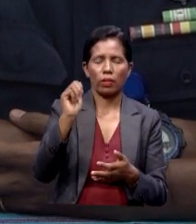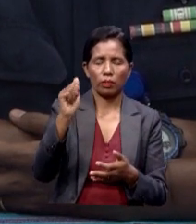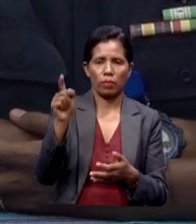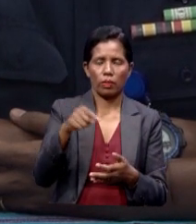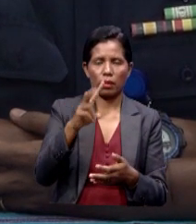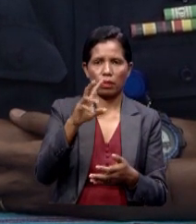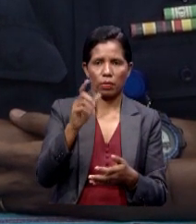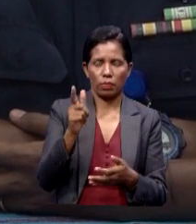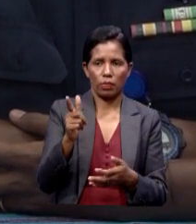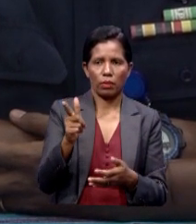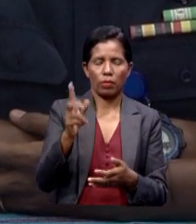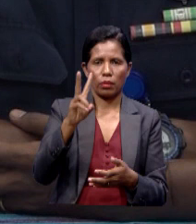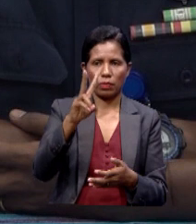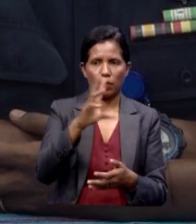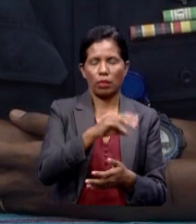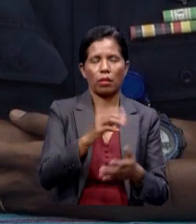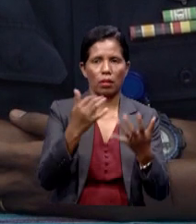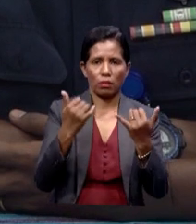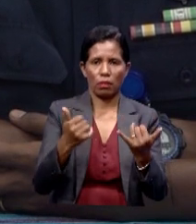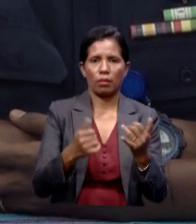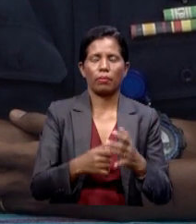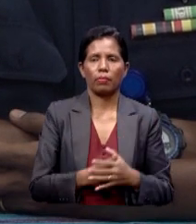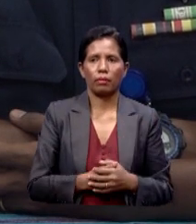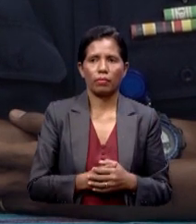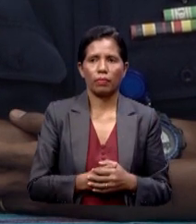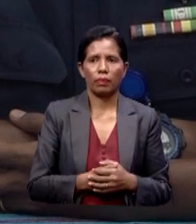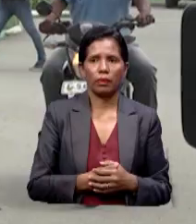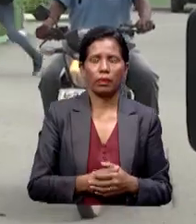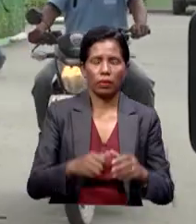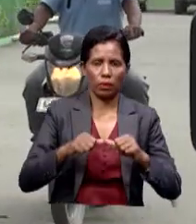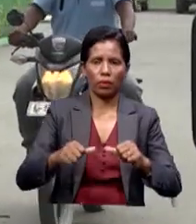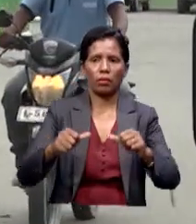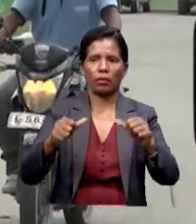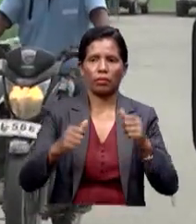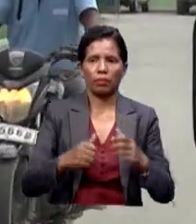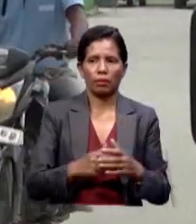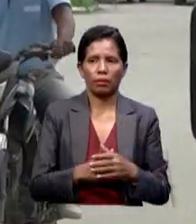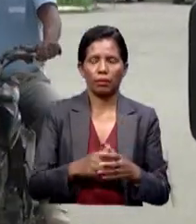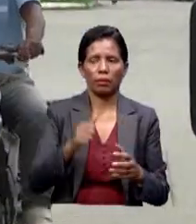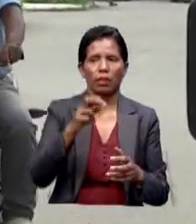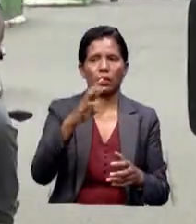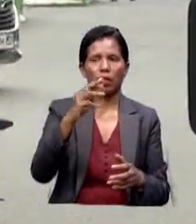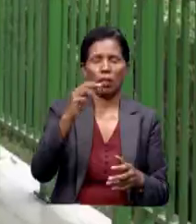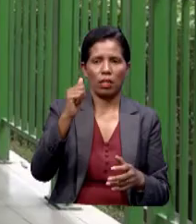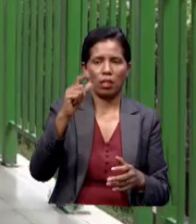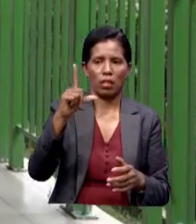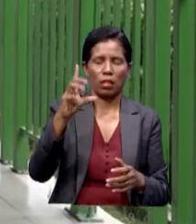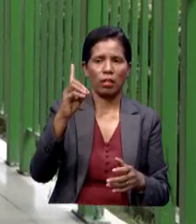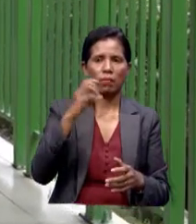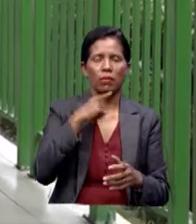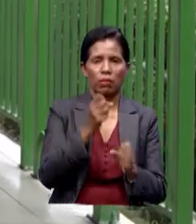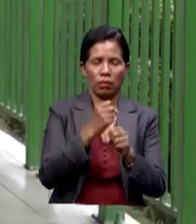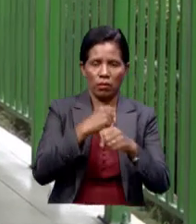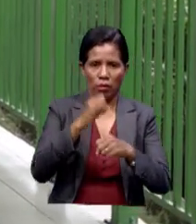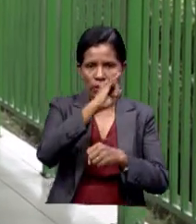0220/22 nem agora dá atalha tetan proceso silau ela Arnaldo de Arrozo Hatutan se halo investigação